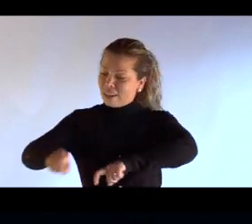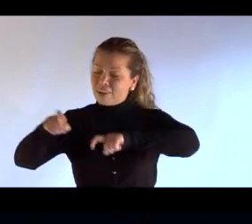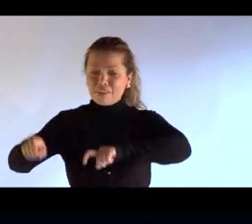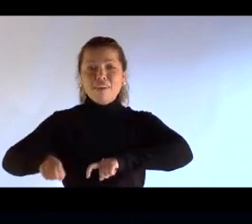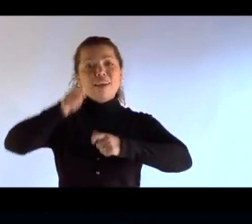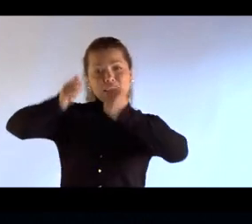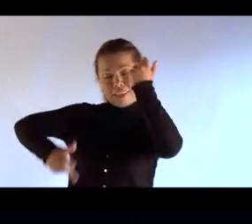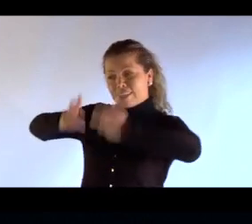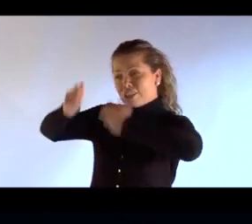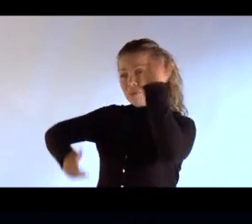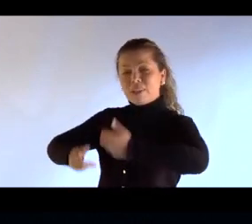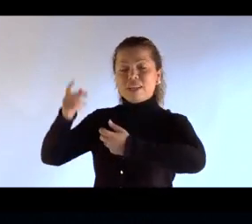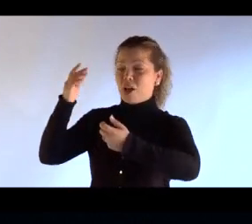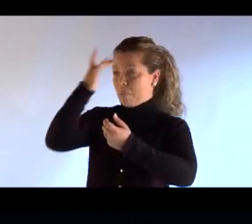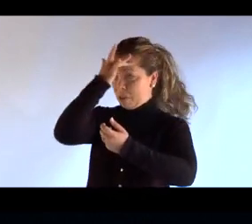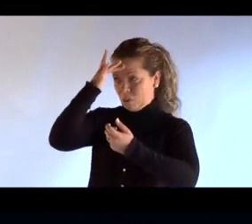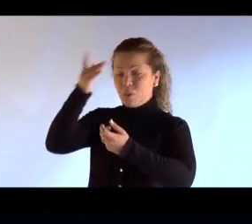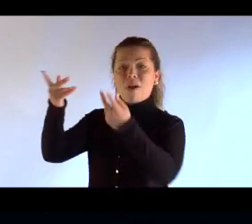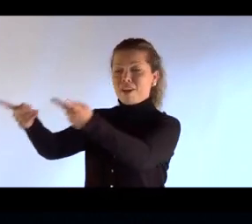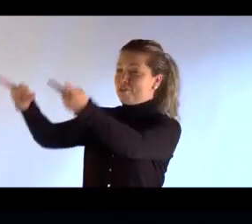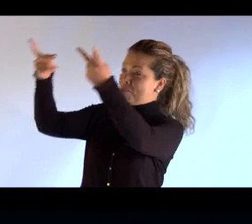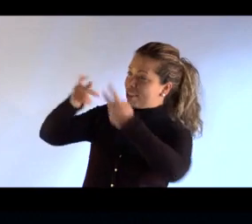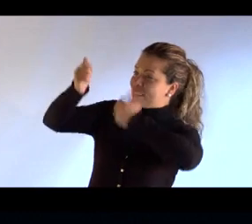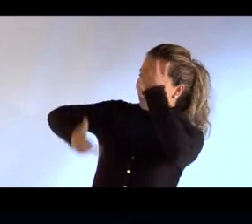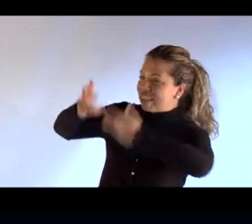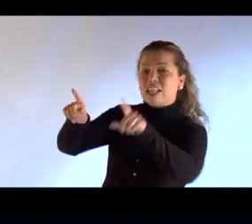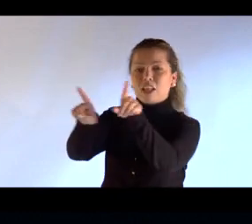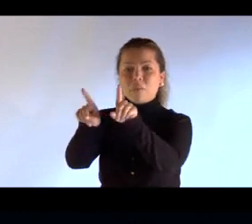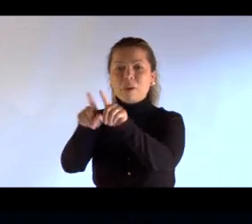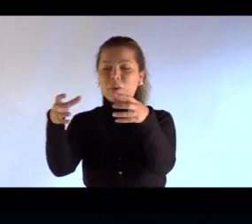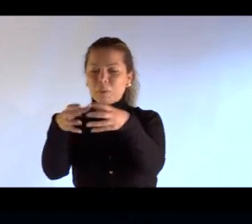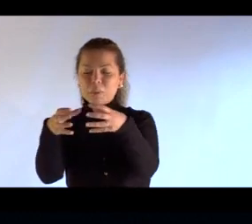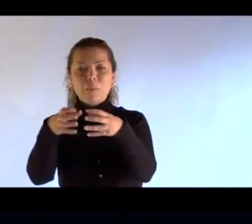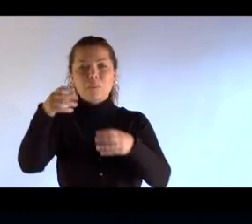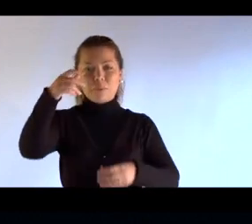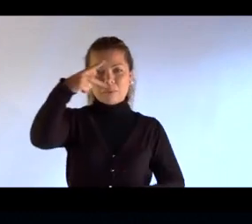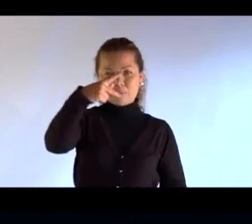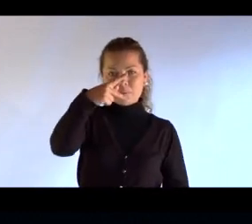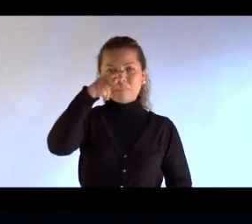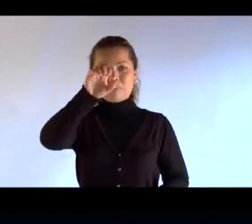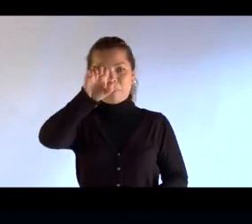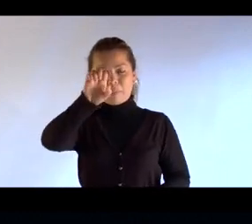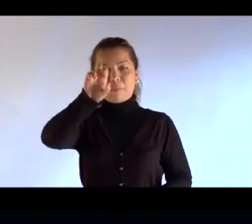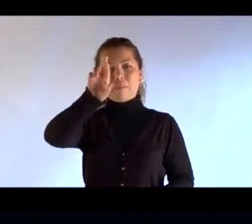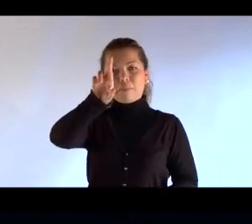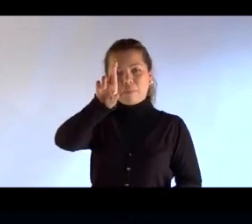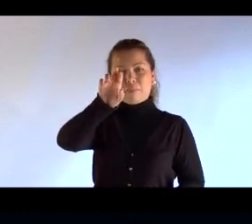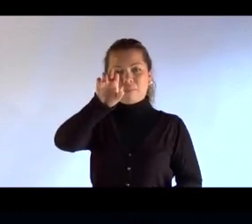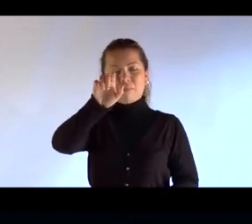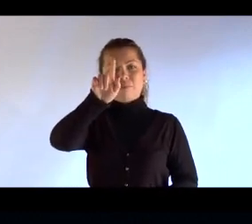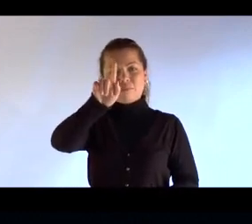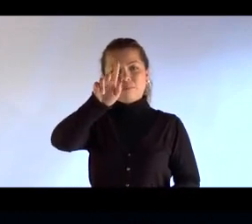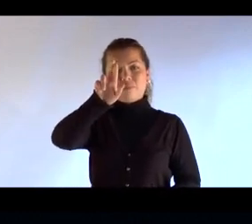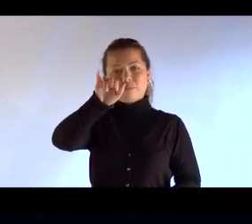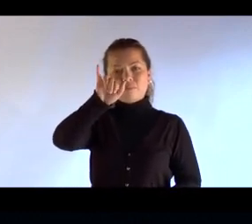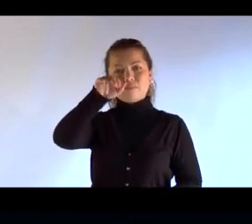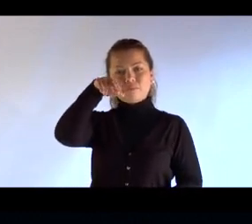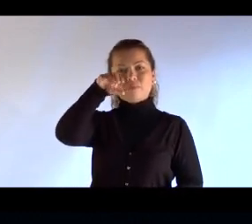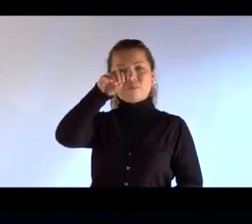para casa, Iguape conta com as tradições caiçara, imigrante, quilombola e ribeirinha para viver da pesca, da